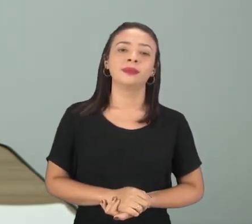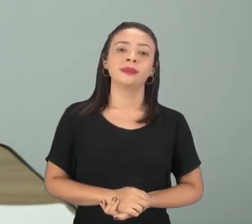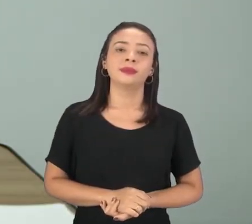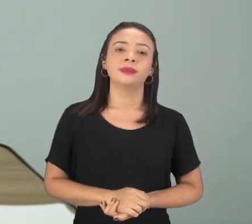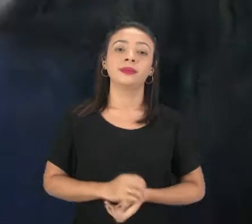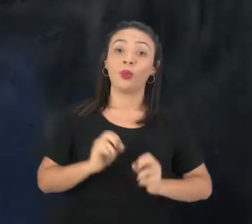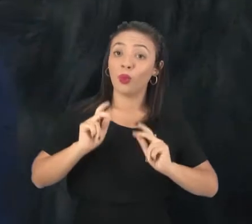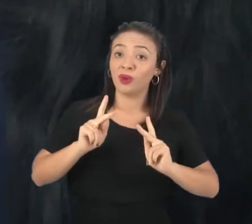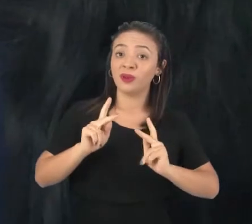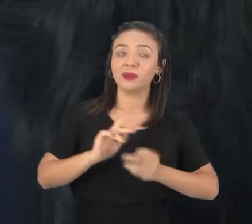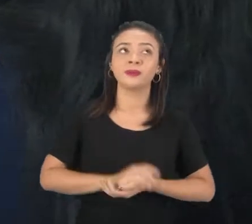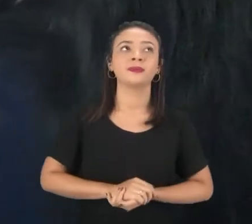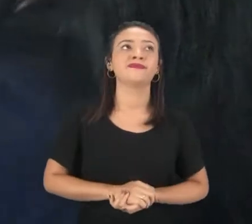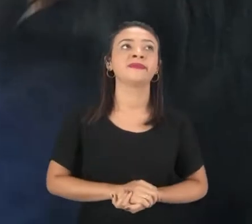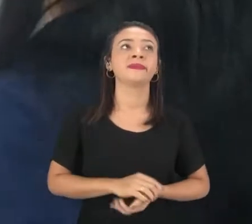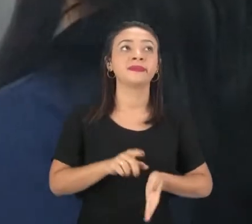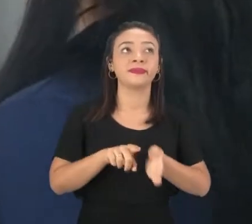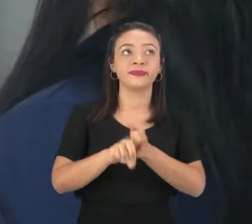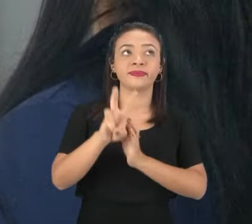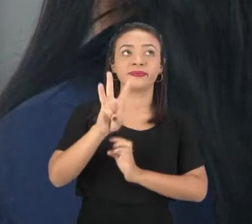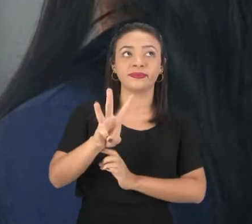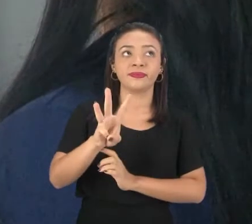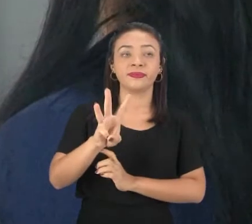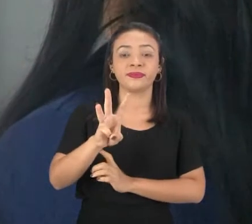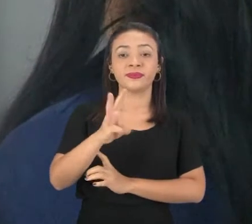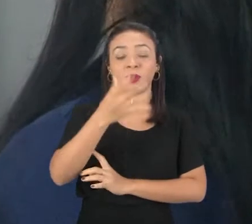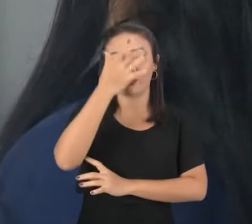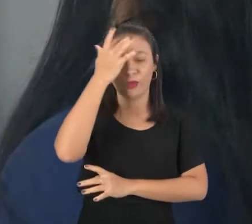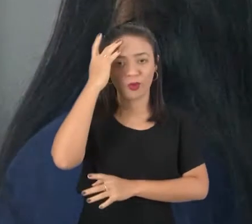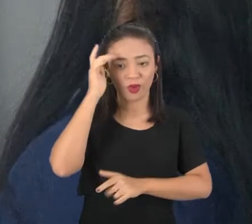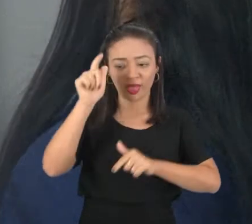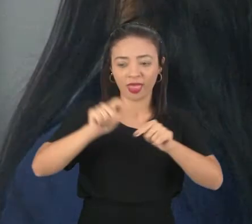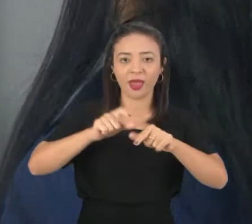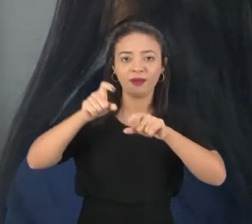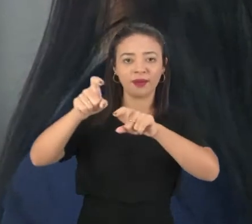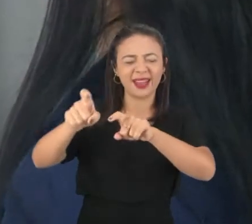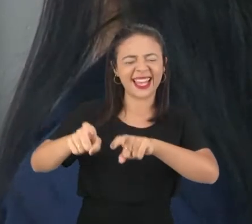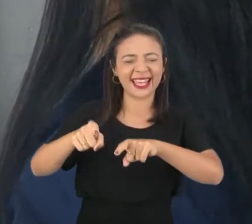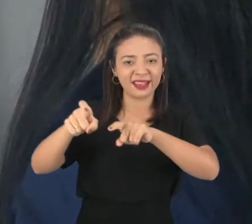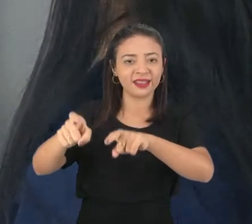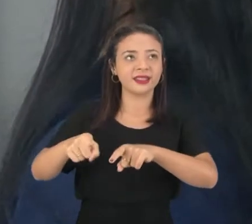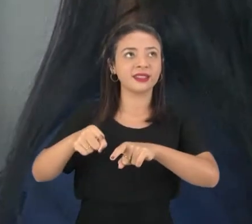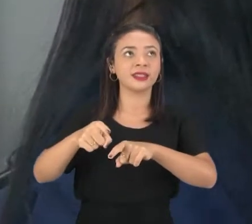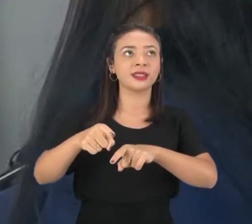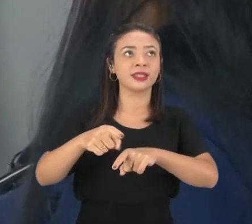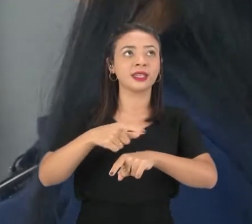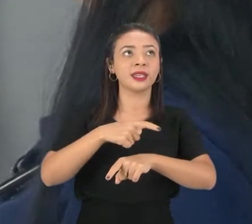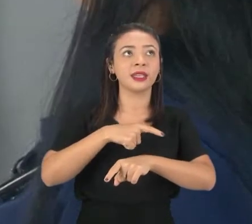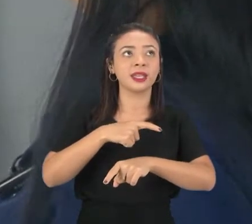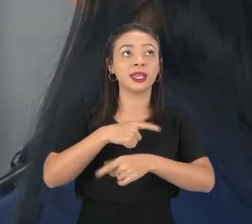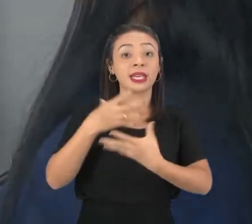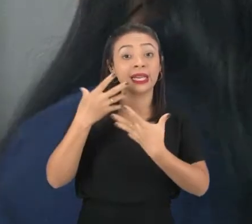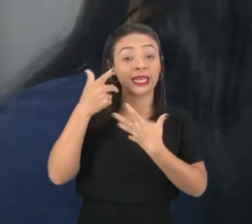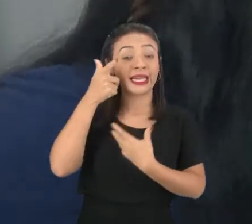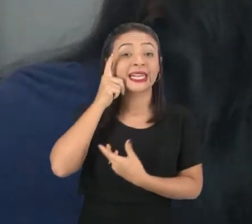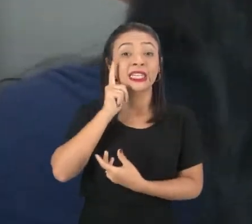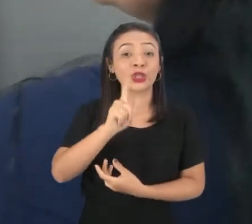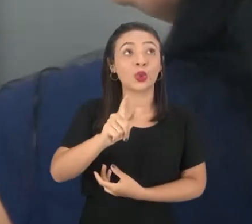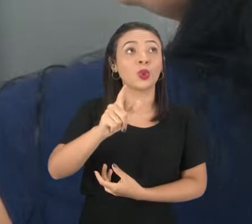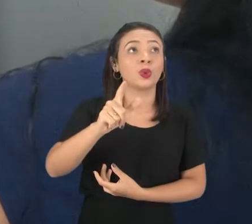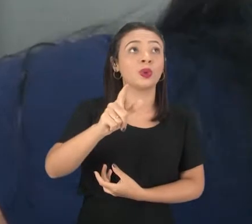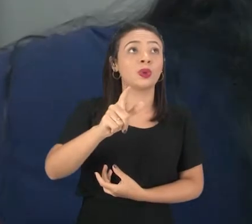tá vamos lá para terceira situação um jardineiro recebeu um total de 987 cores